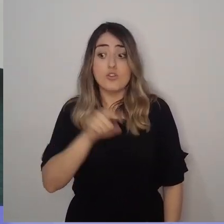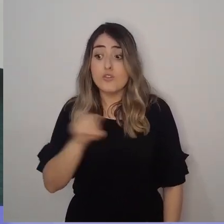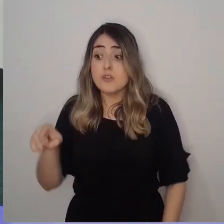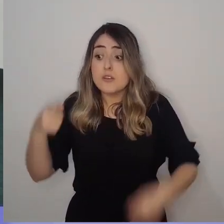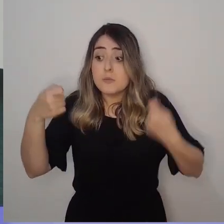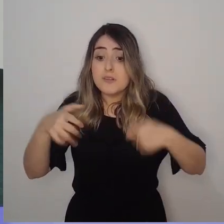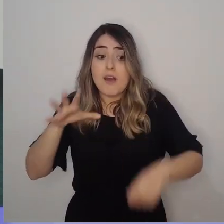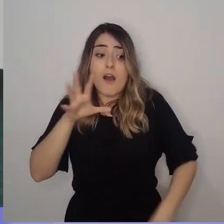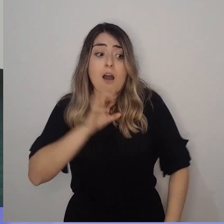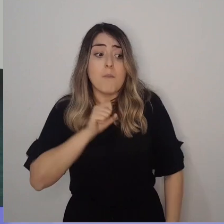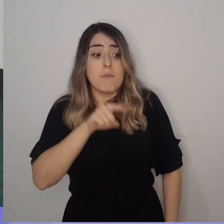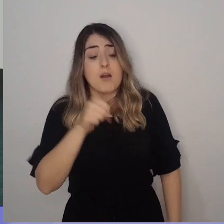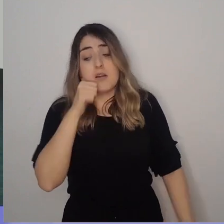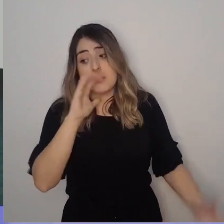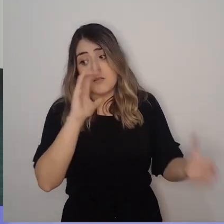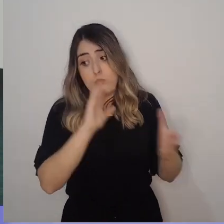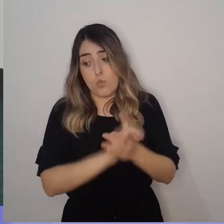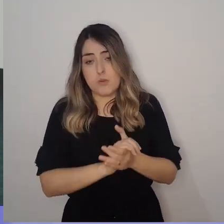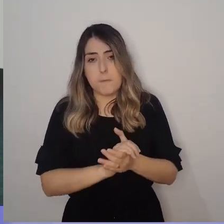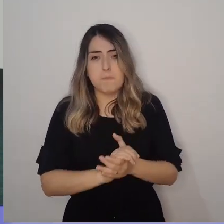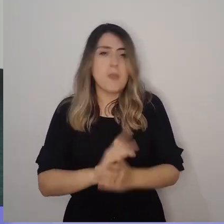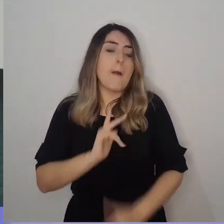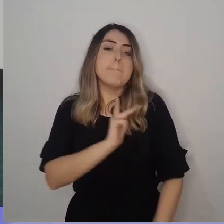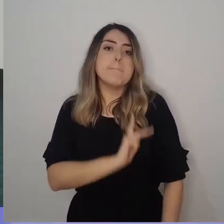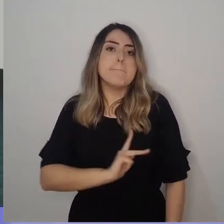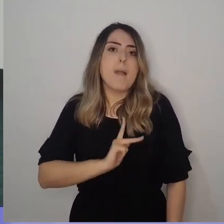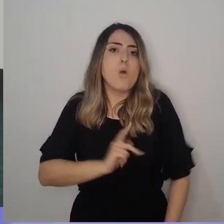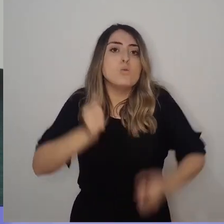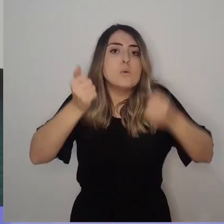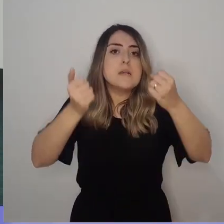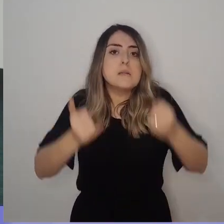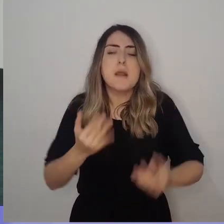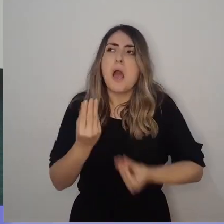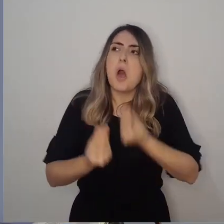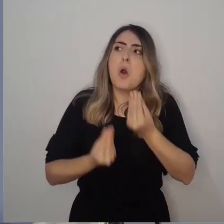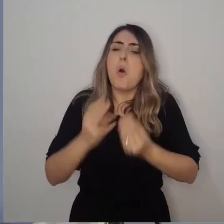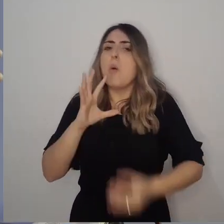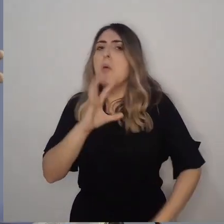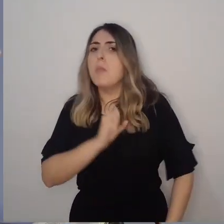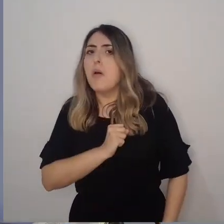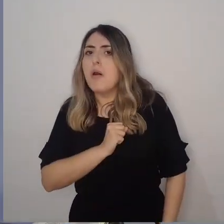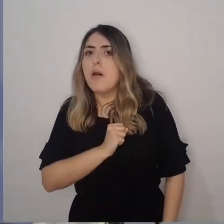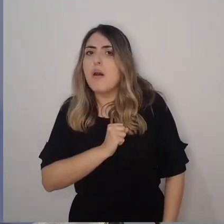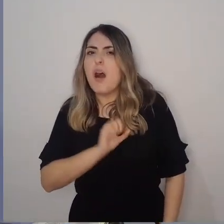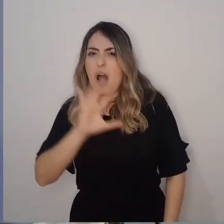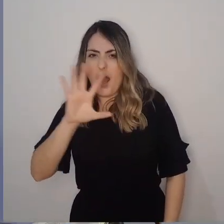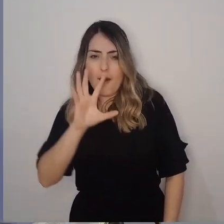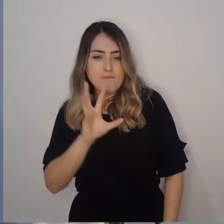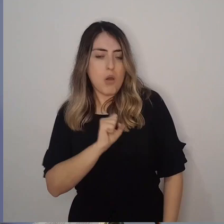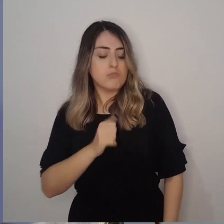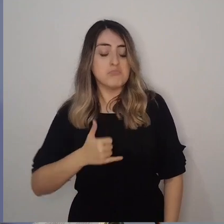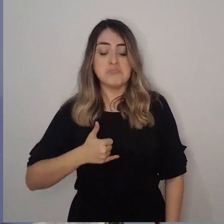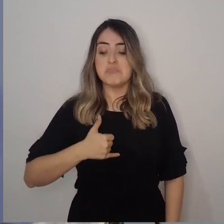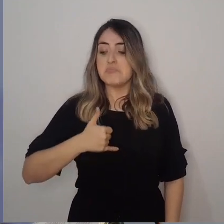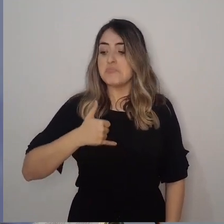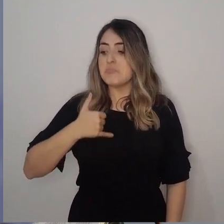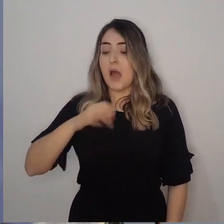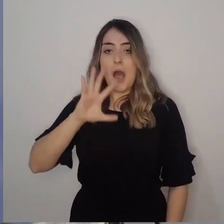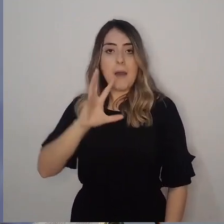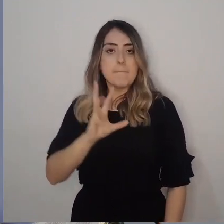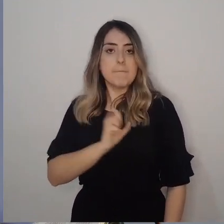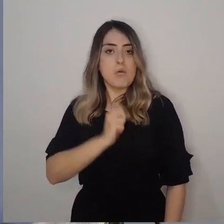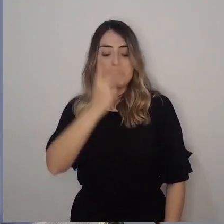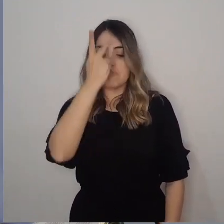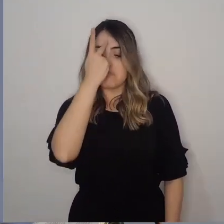sua esposa. Mas Paulo qualifica qual é esse tipo de amor. Não é um amor egoísta, não é um amor